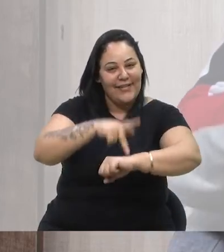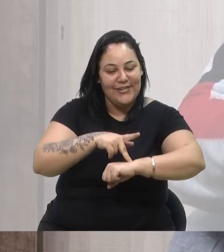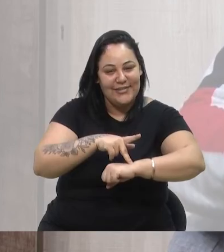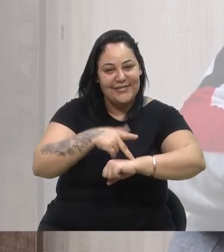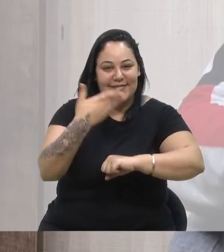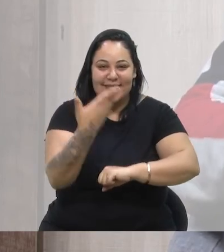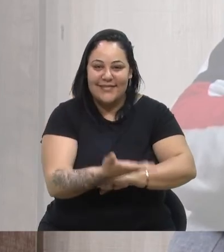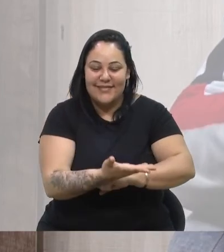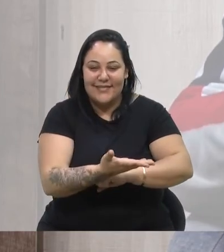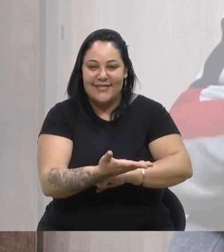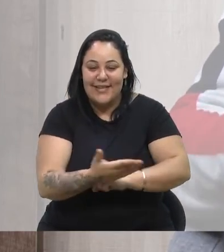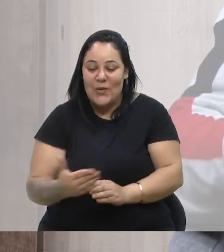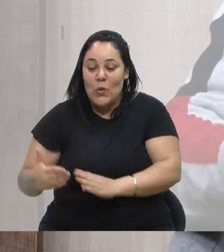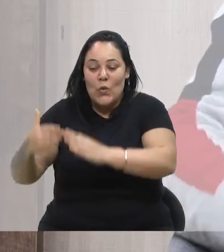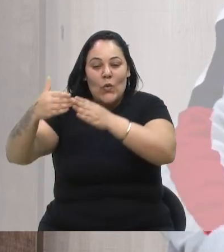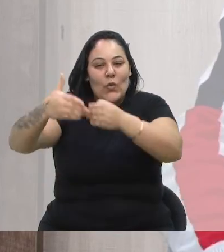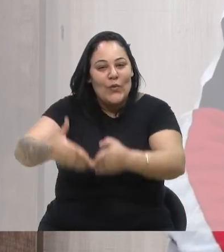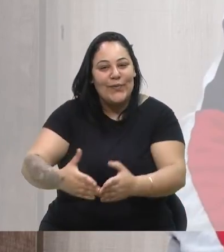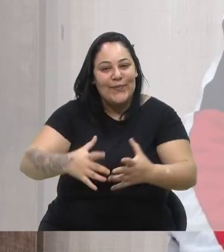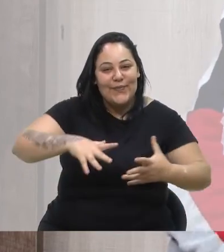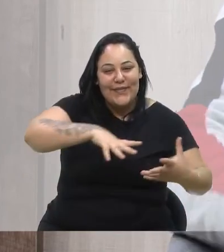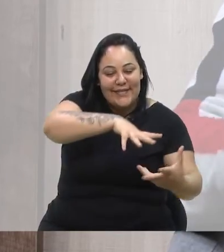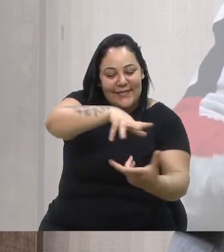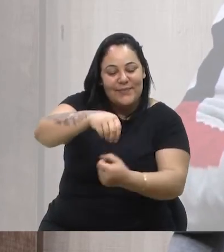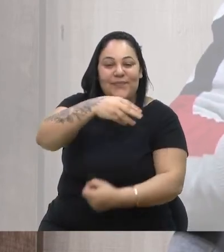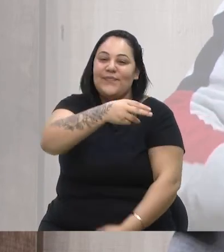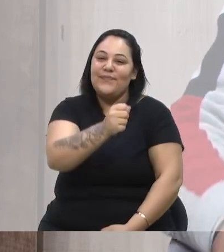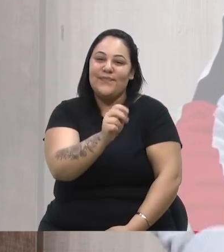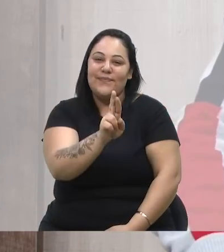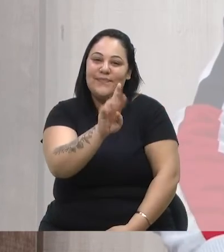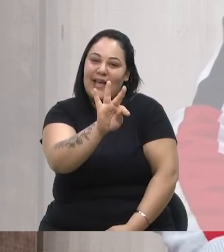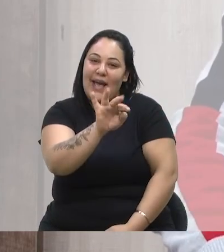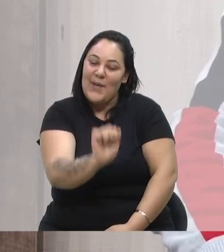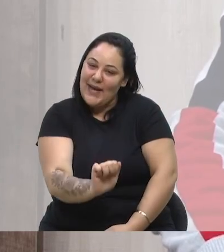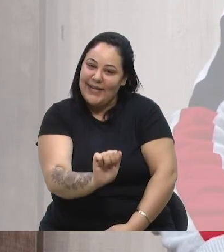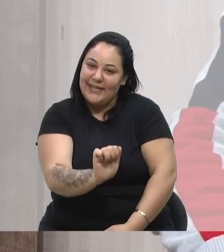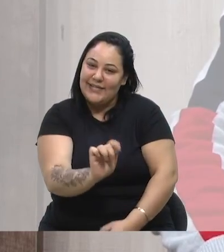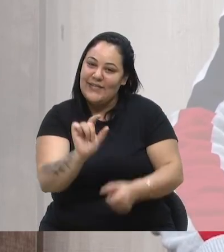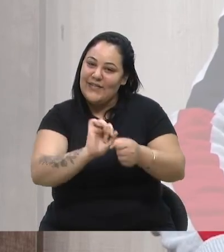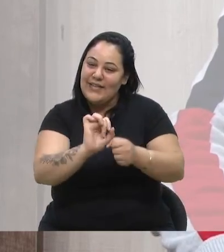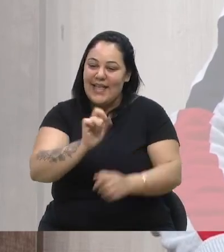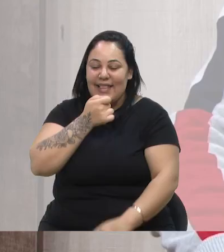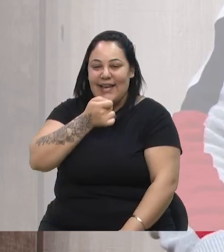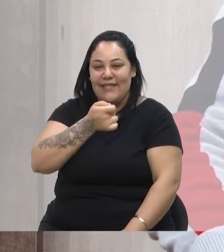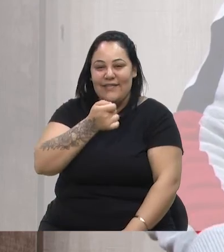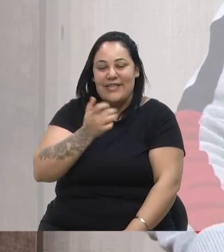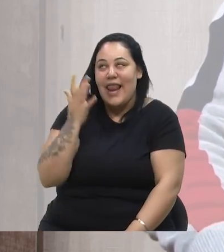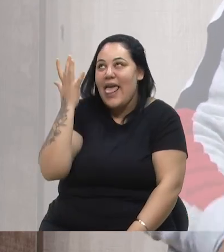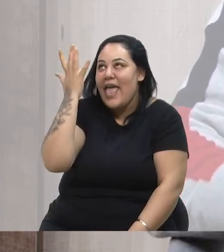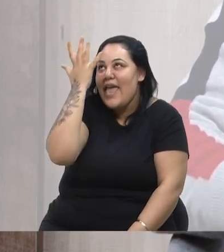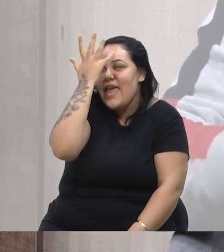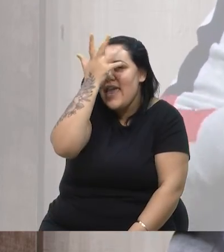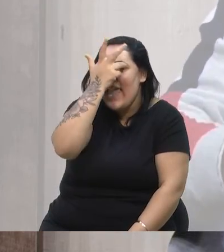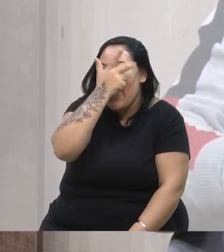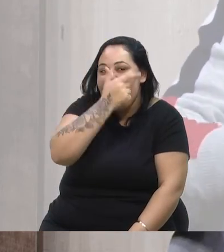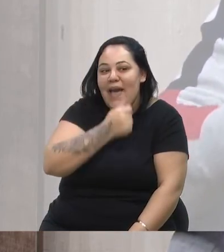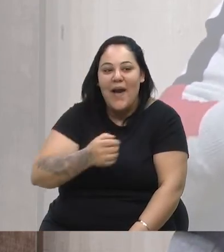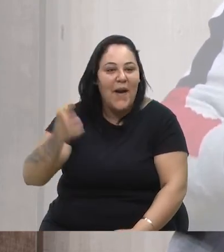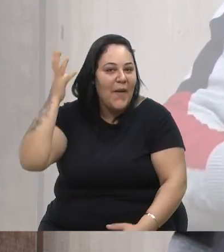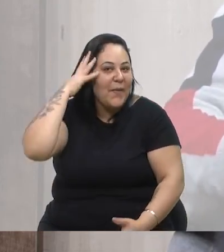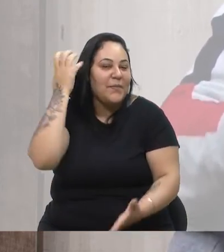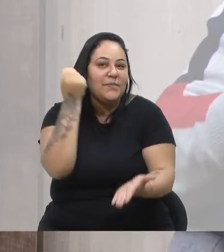digamos assim, com esse formato só em áudio. Cabe um destaque aqui à nossa produtora, a Taena Irigoyen, ela que teve a